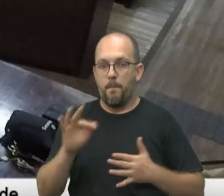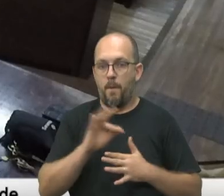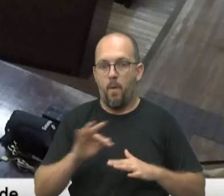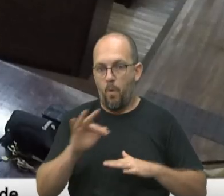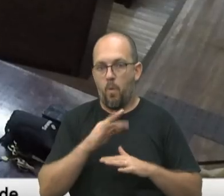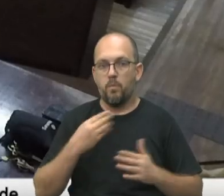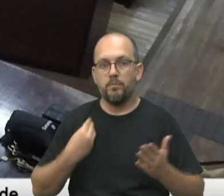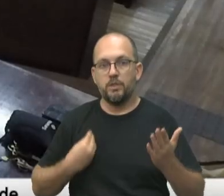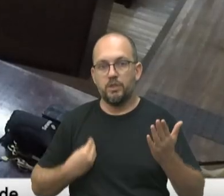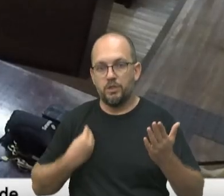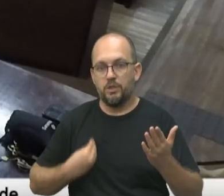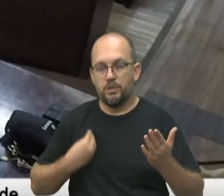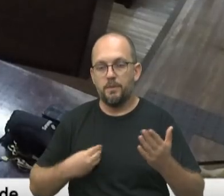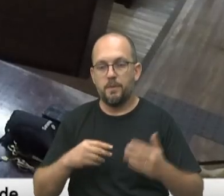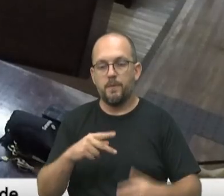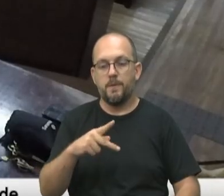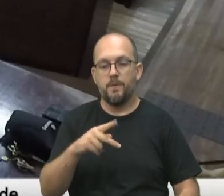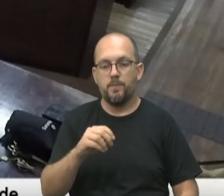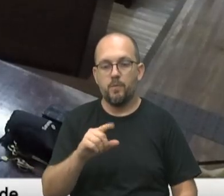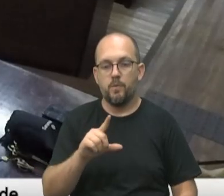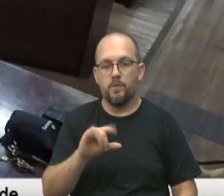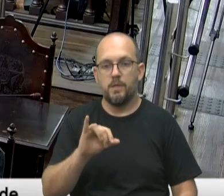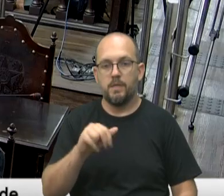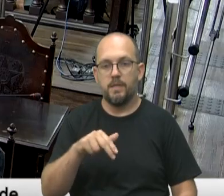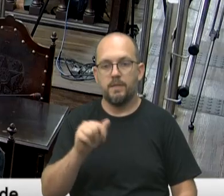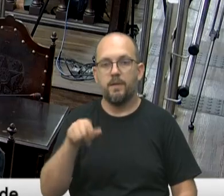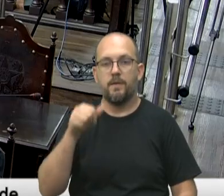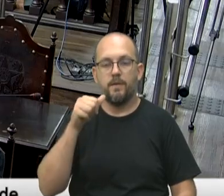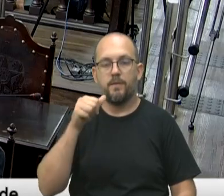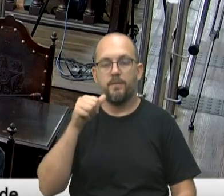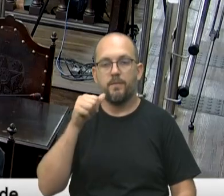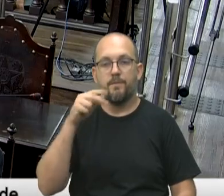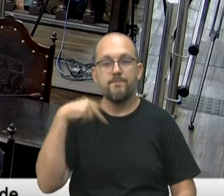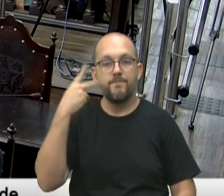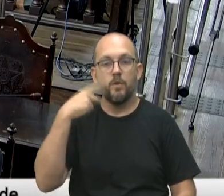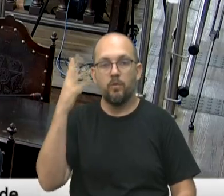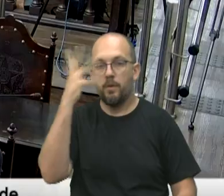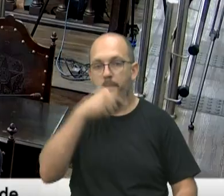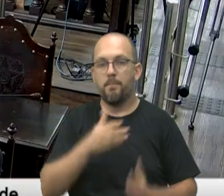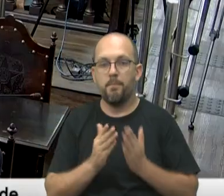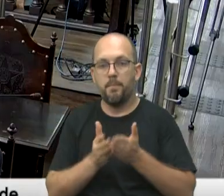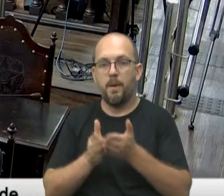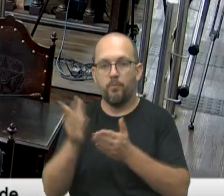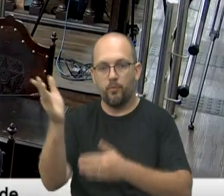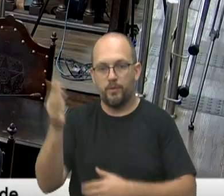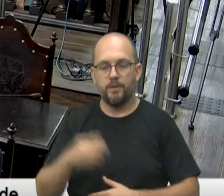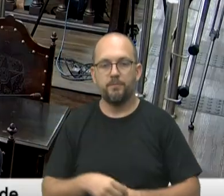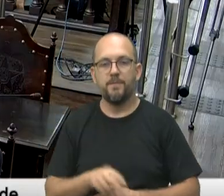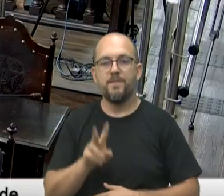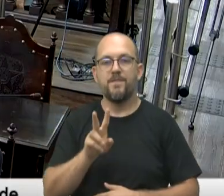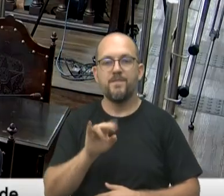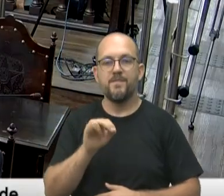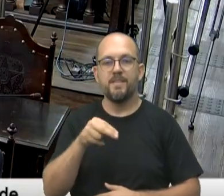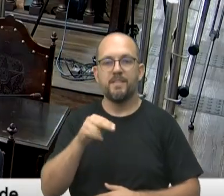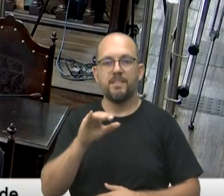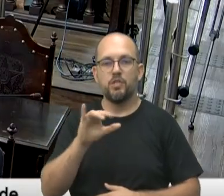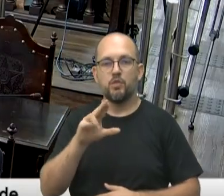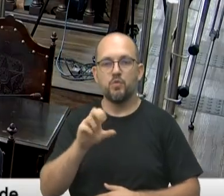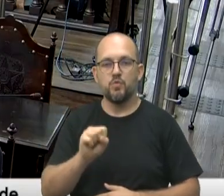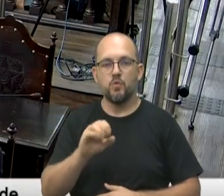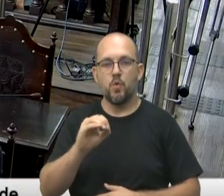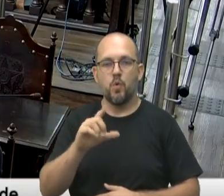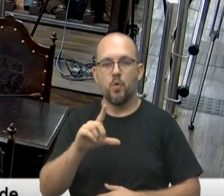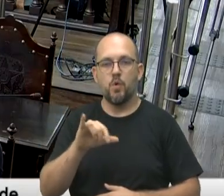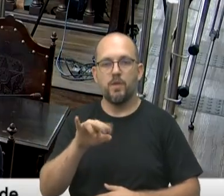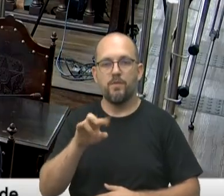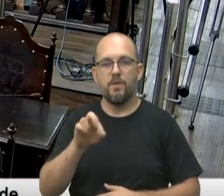presença da Poliana Quirino, vereadora da Barra Bonita, do meu querido amigo Vinícius Oliveira, vereador